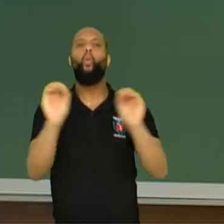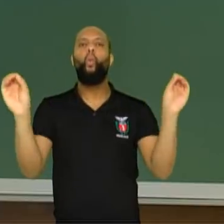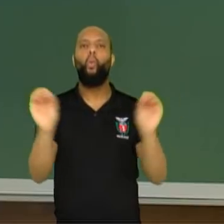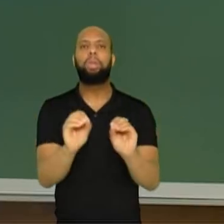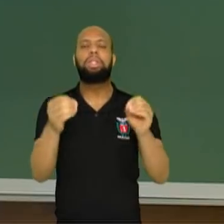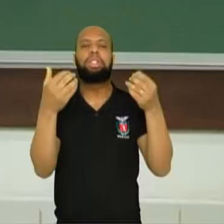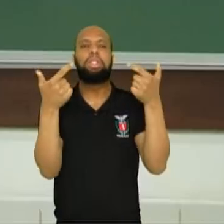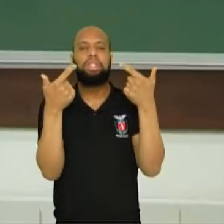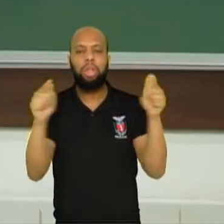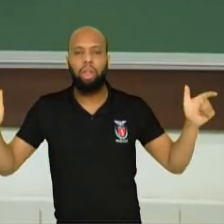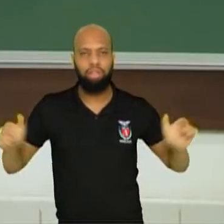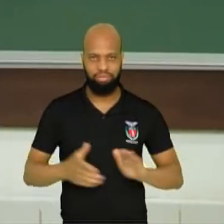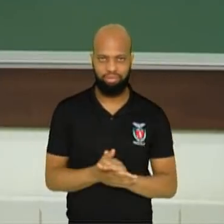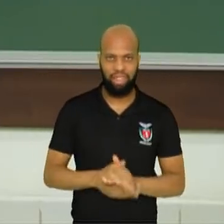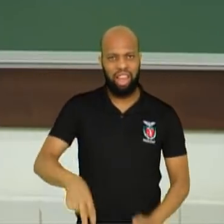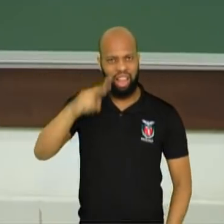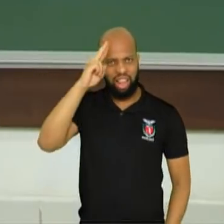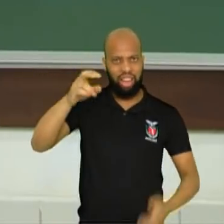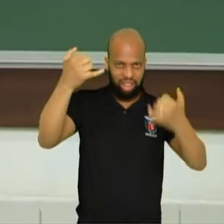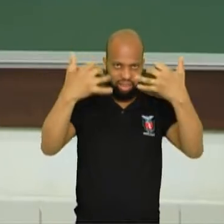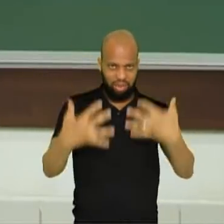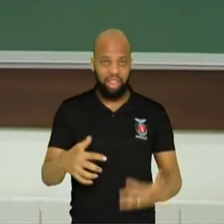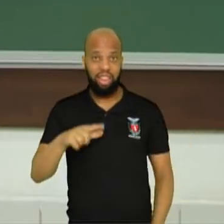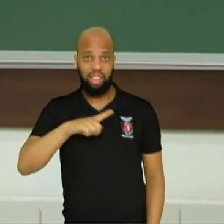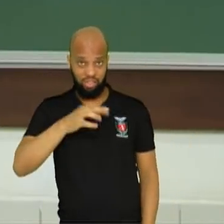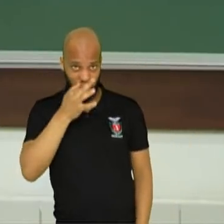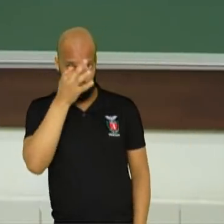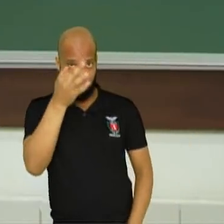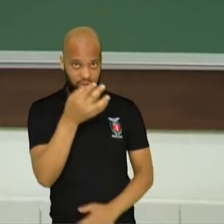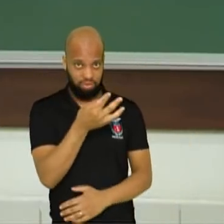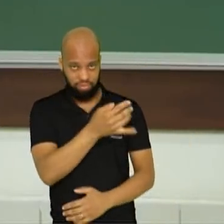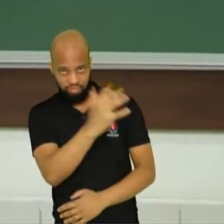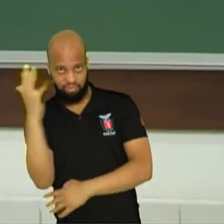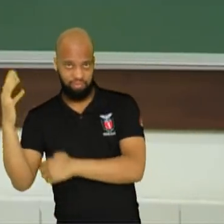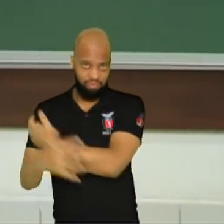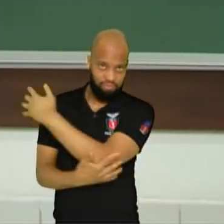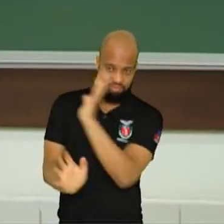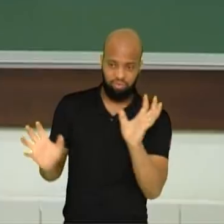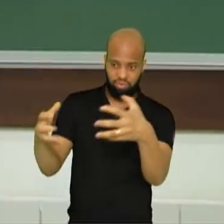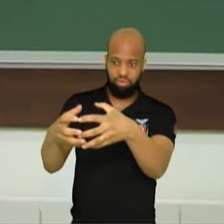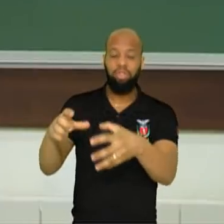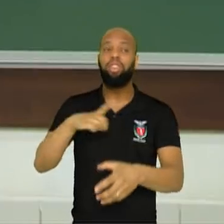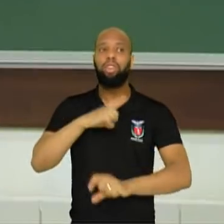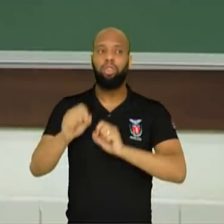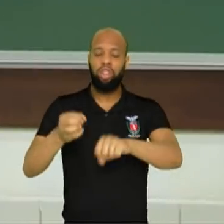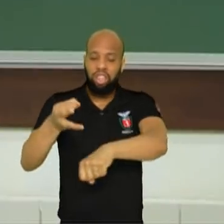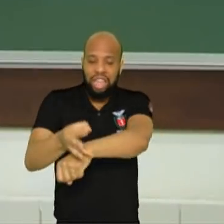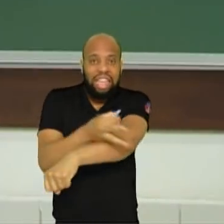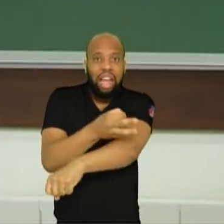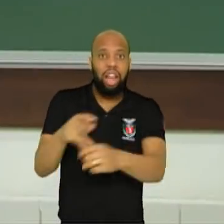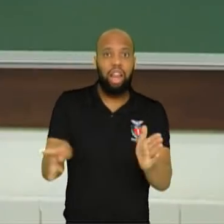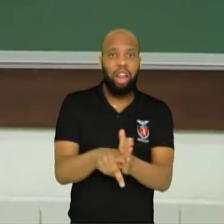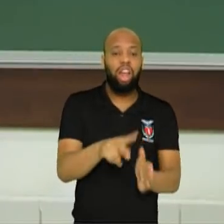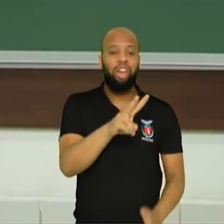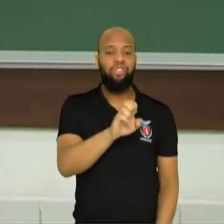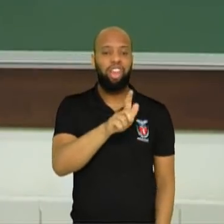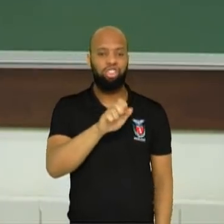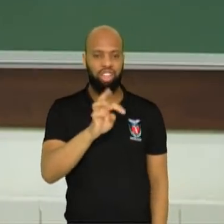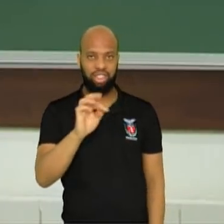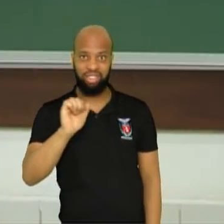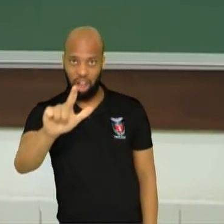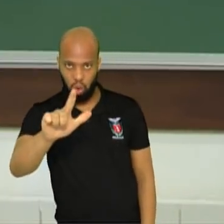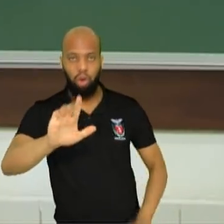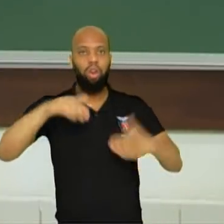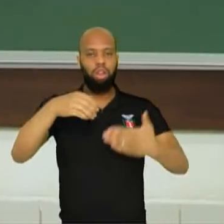tem. Lembra quando eu falei de plantas? Que eu expliquei para você que as plantas elas têm células vegetais e essas